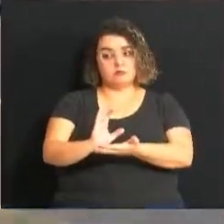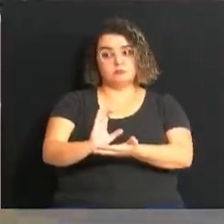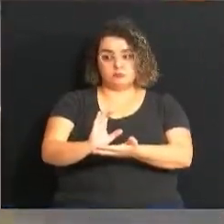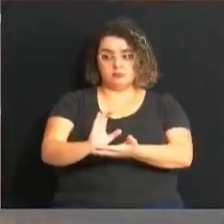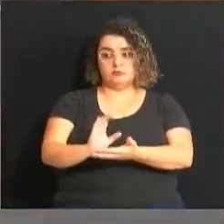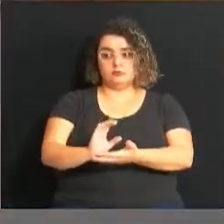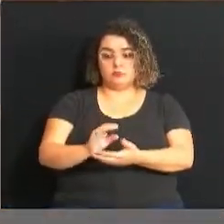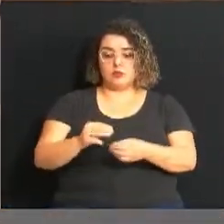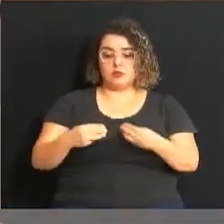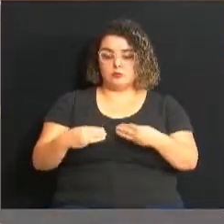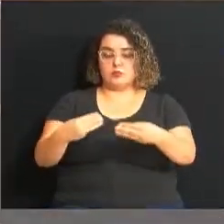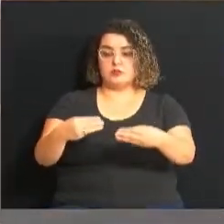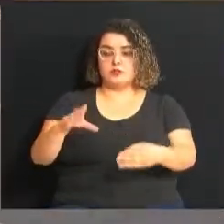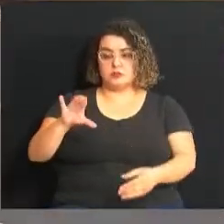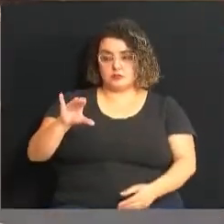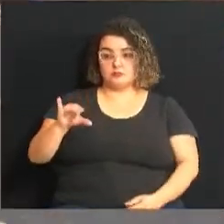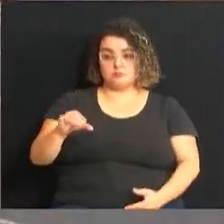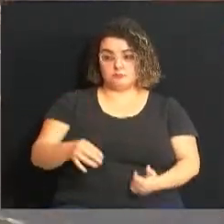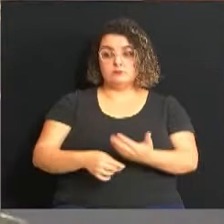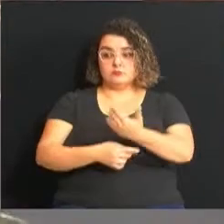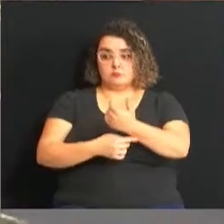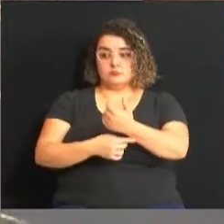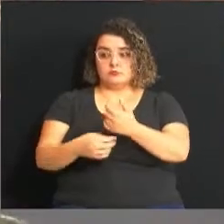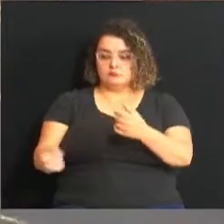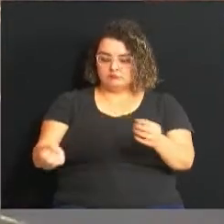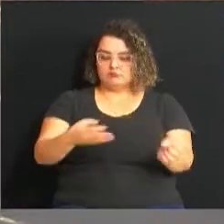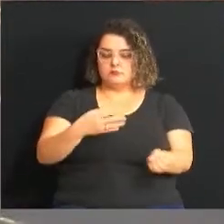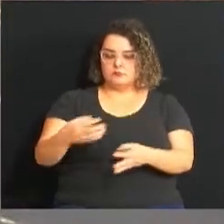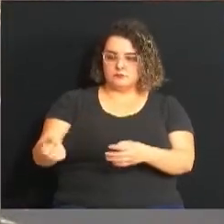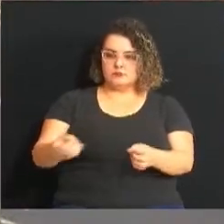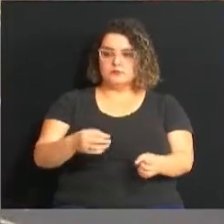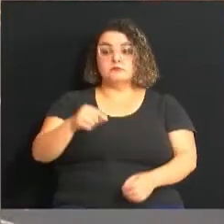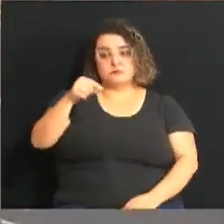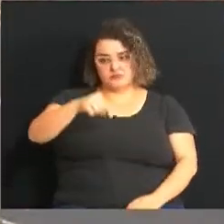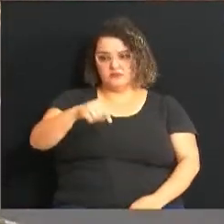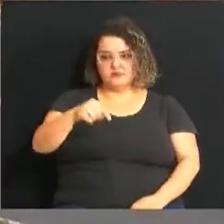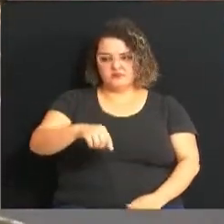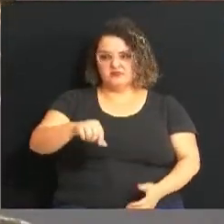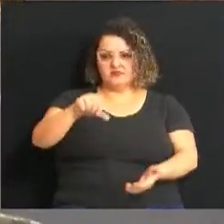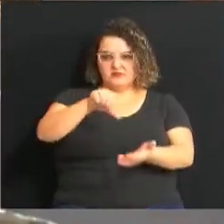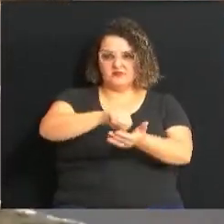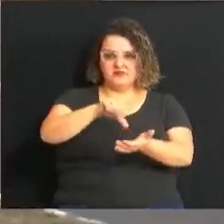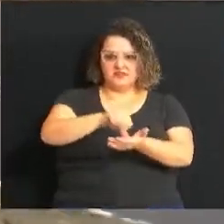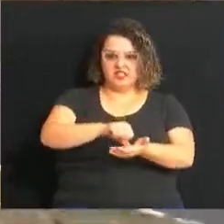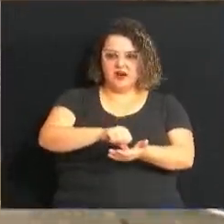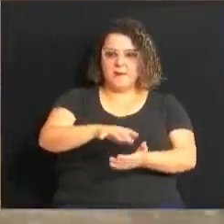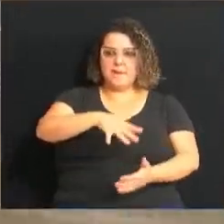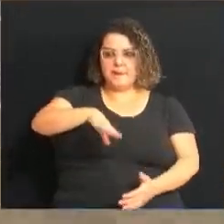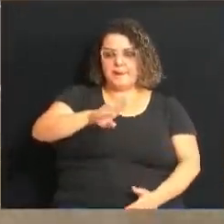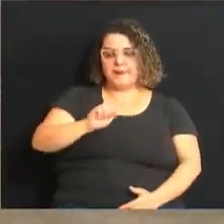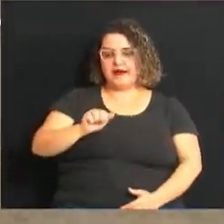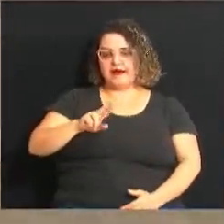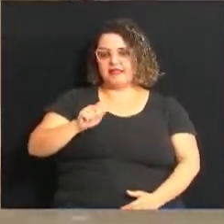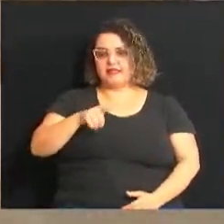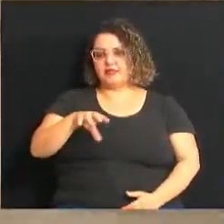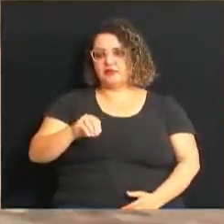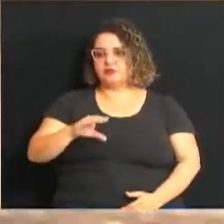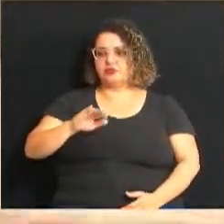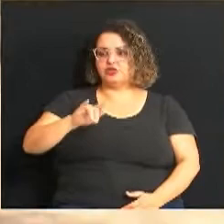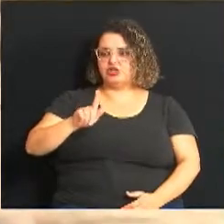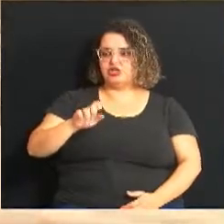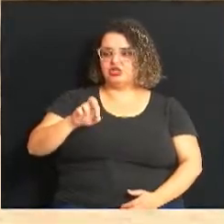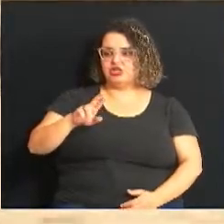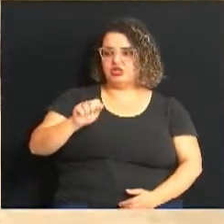Ciência, Tecnologia e Inovações e mantém, aqui em sua sede no distrito de Barão Geraldo, em Campinas, 4